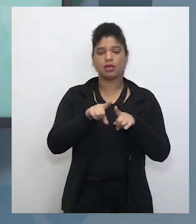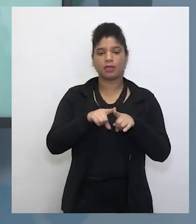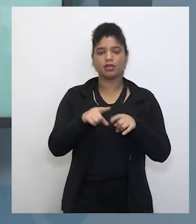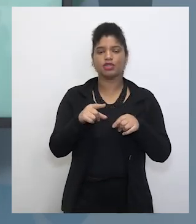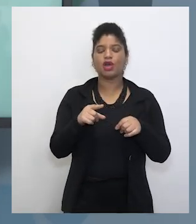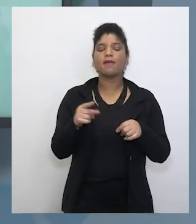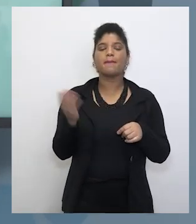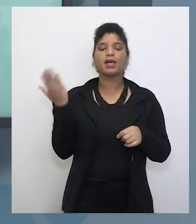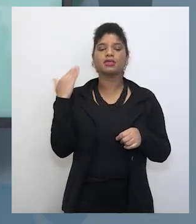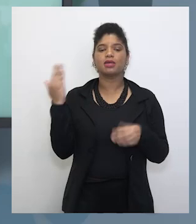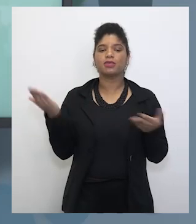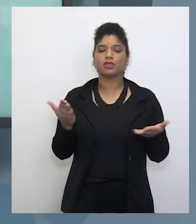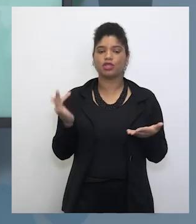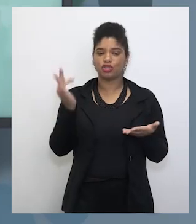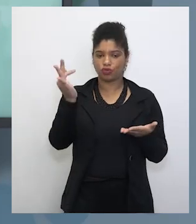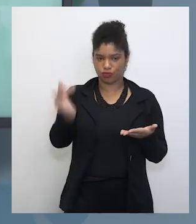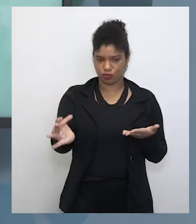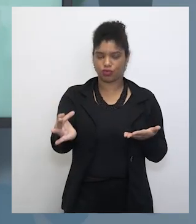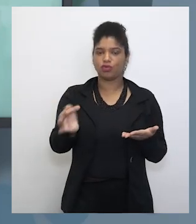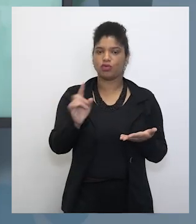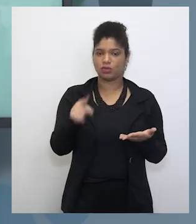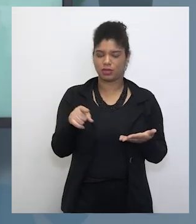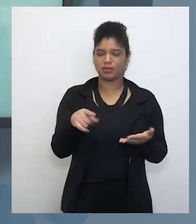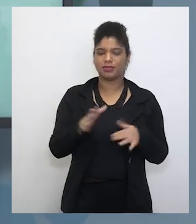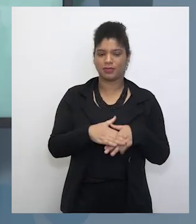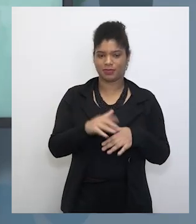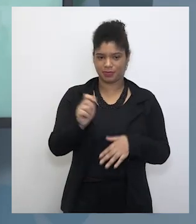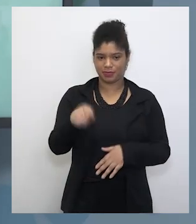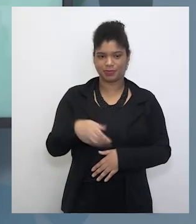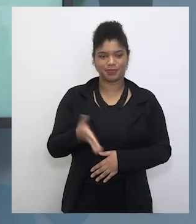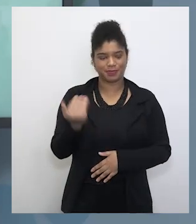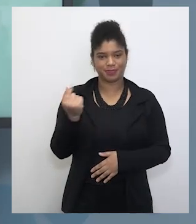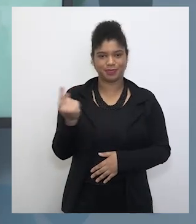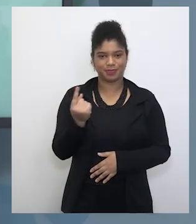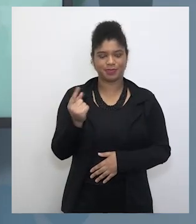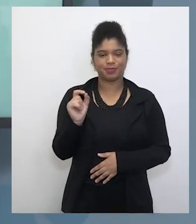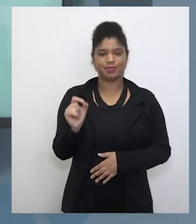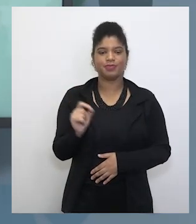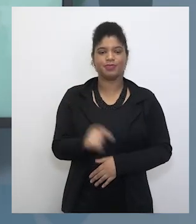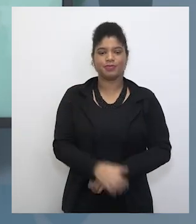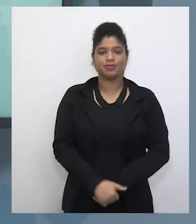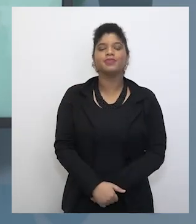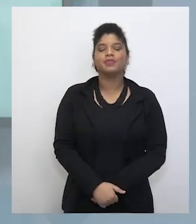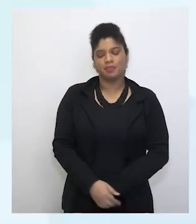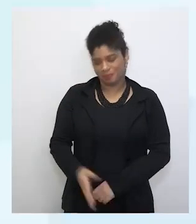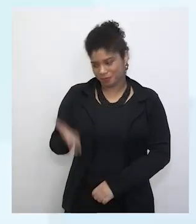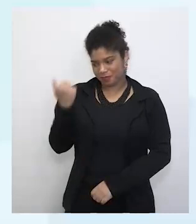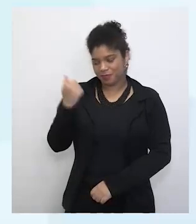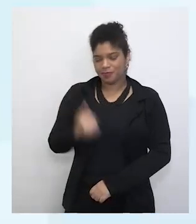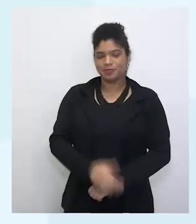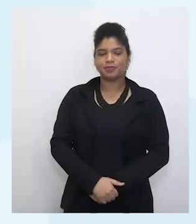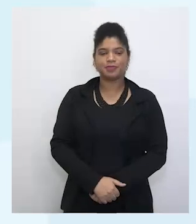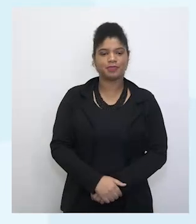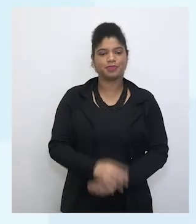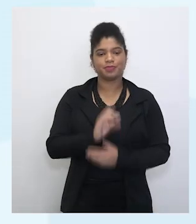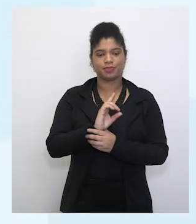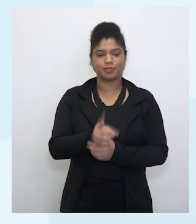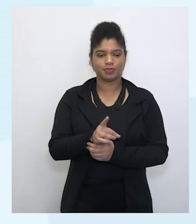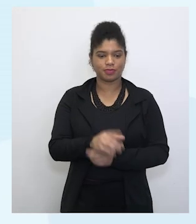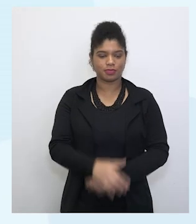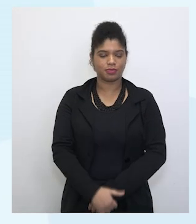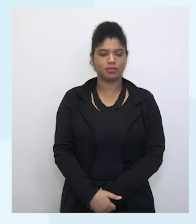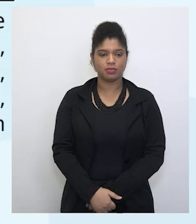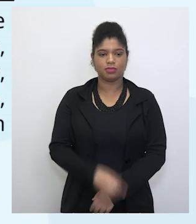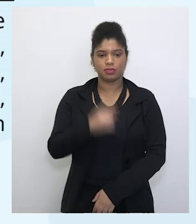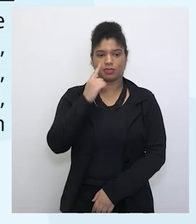texto for aparecendo, eu vou pedir para que vocês façam algumas coisas. Belezinha? Vamos para a primeira parte, Érica? Yes. Yes? There we go. Então, vai aparecer aí